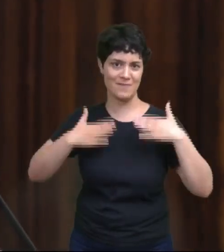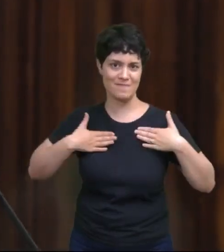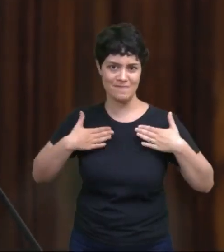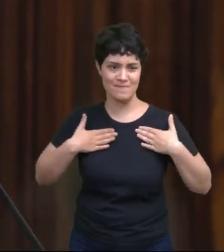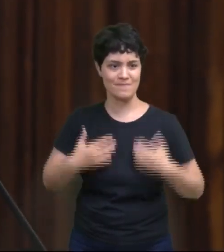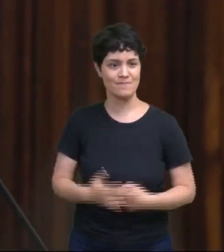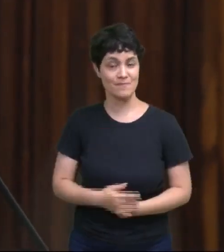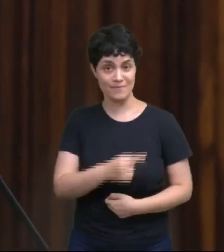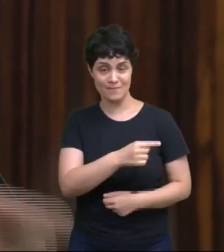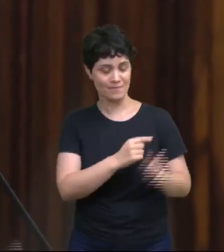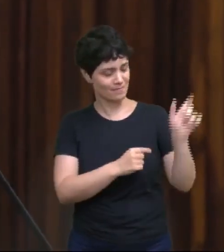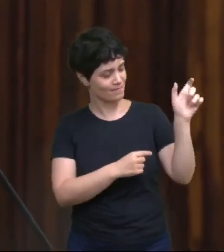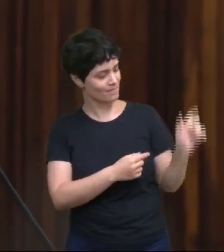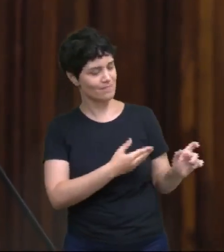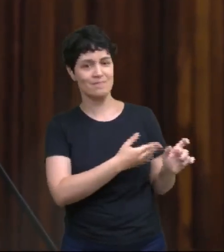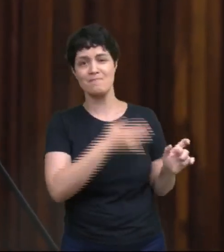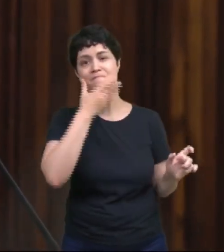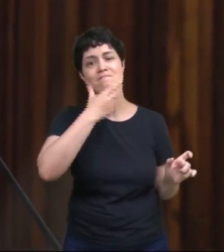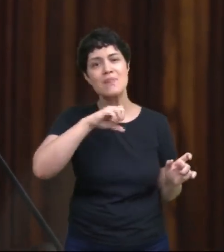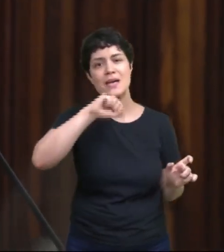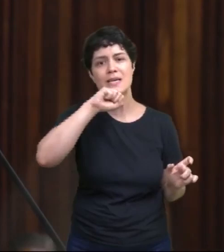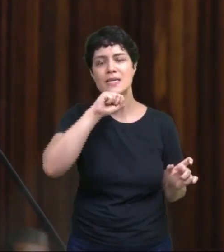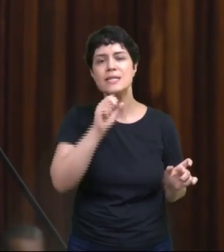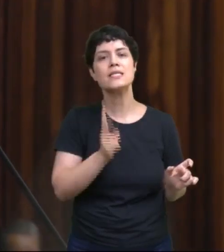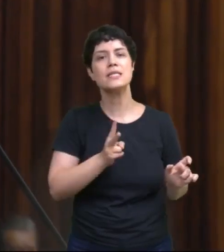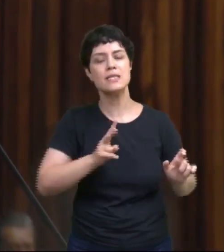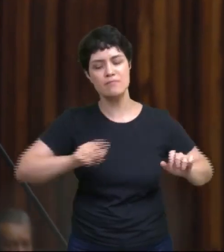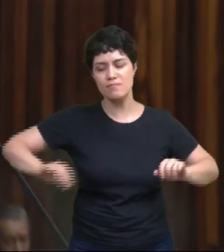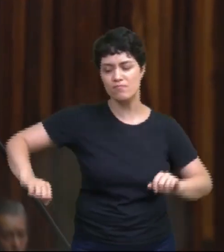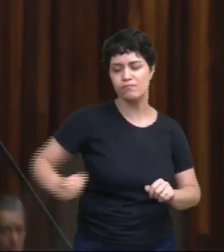É um pai que me carregou ao seu lado,